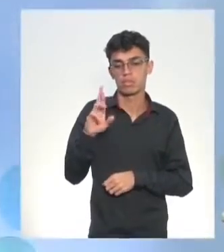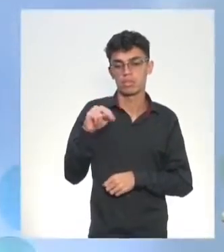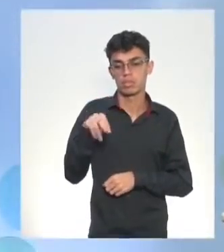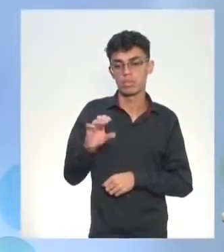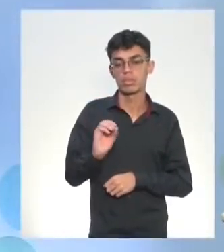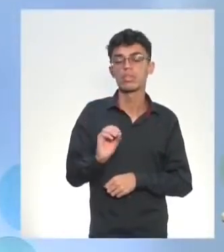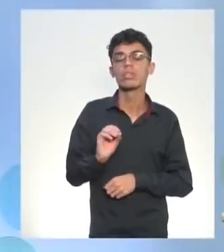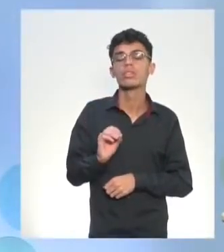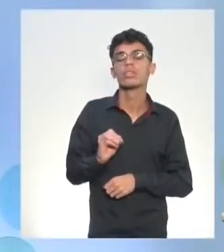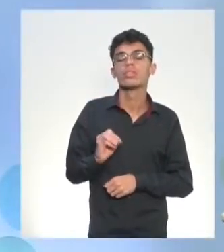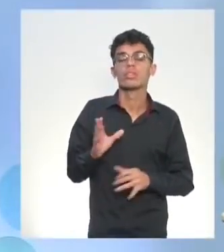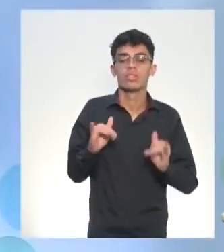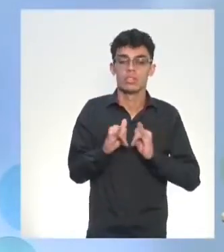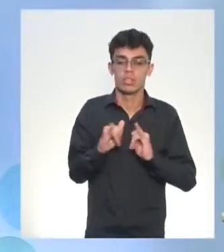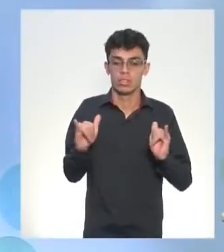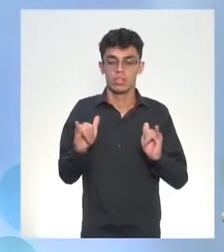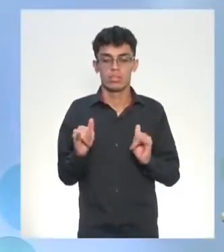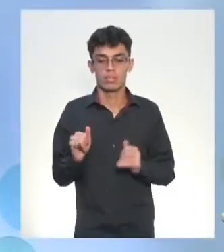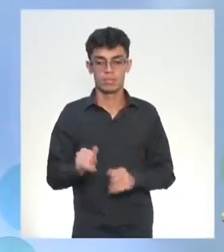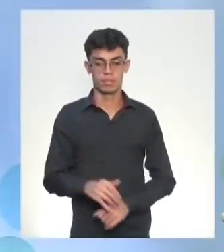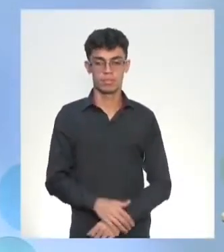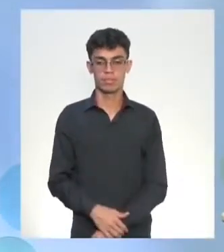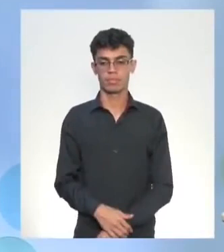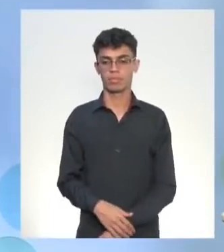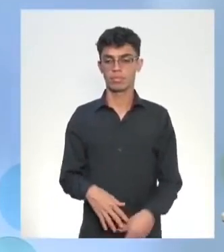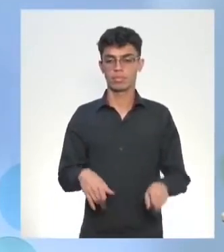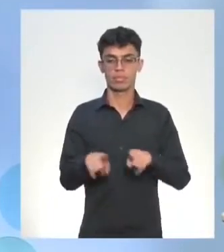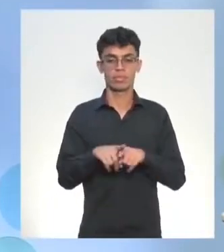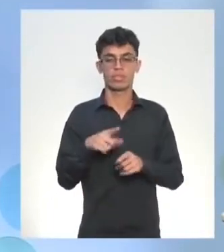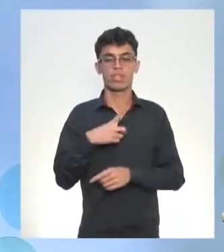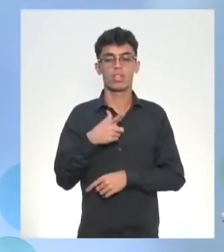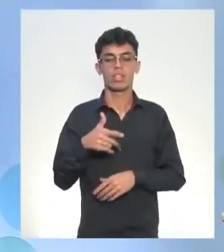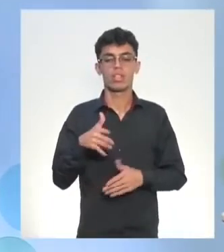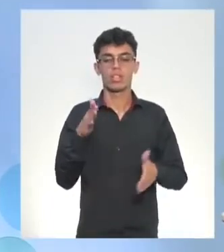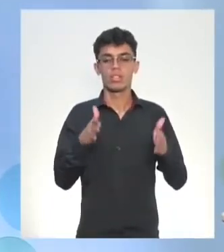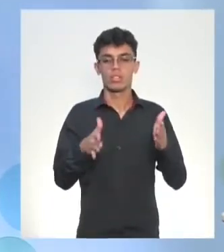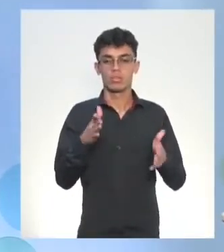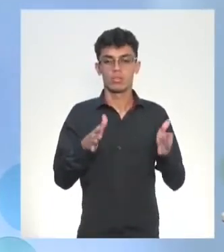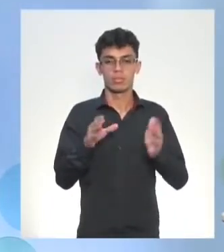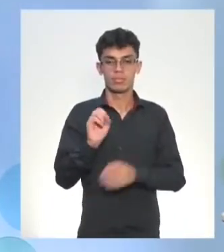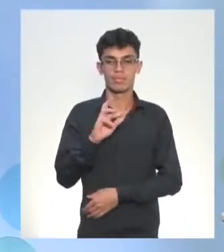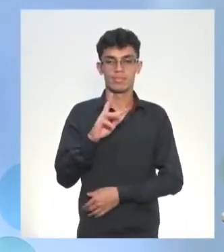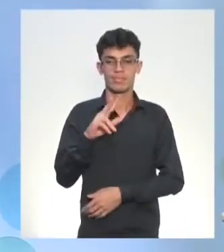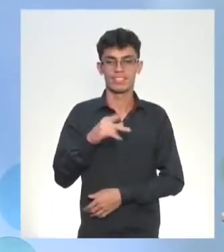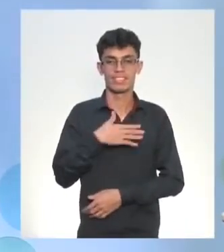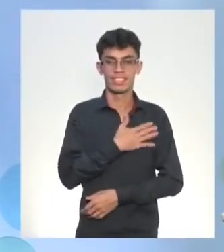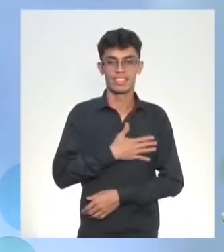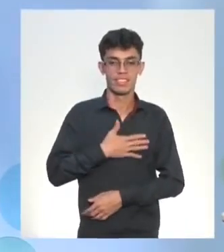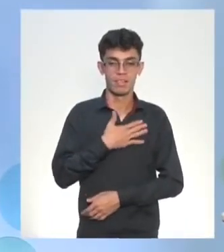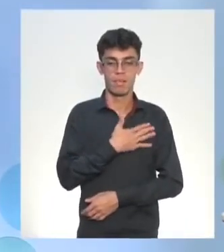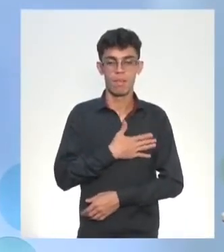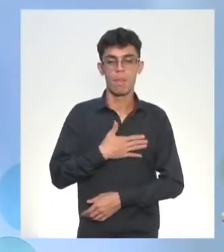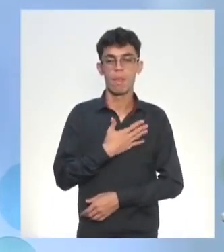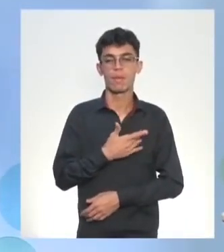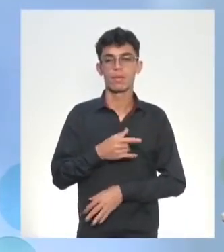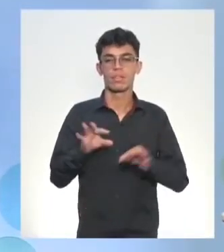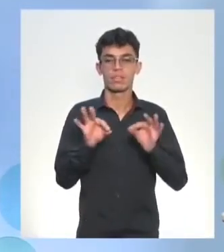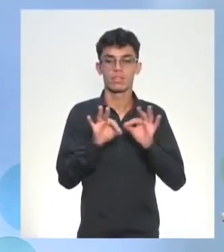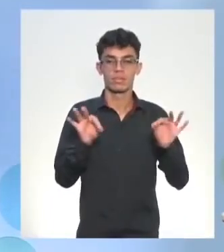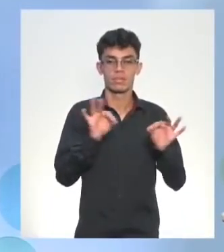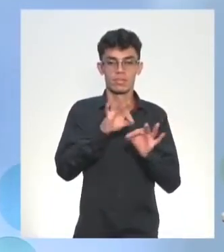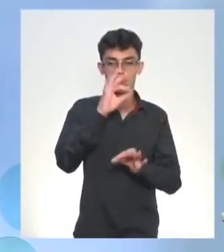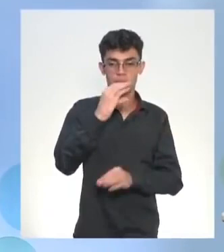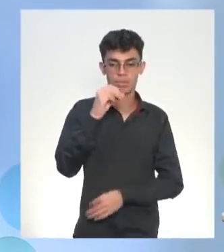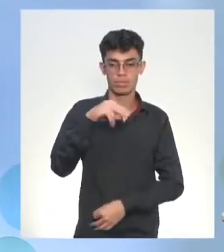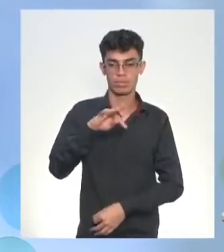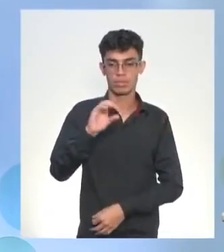circunferência, e é perímetro também, mas ela não tem lados, não é isso? Então, eu gosto mais dessa definição de dizer que é o contorno da figura.